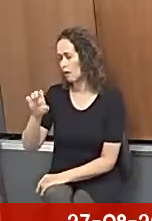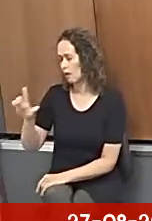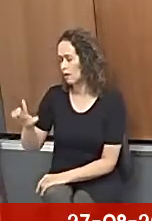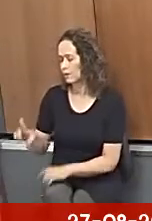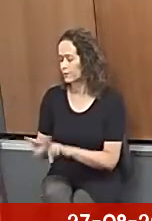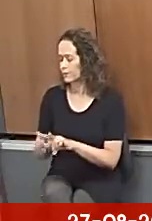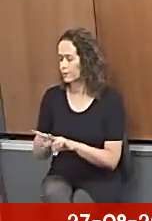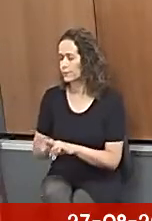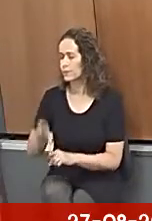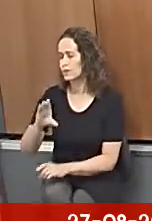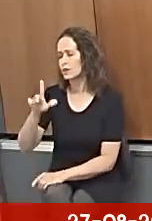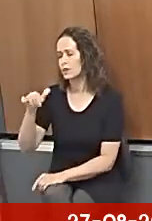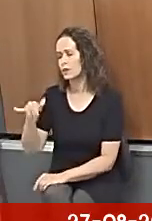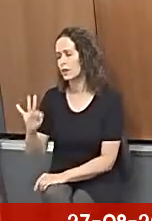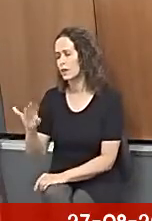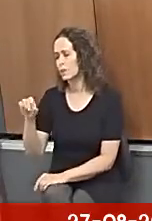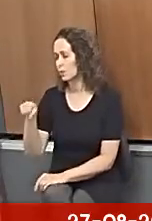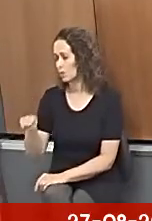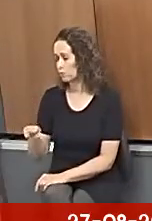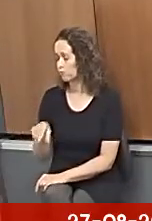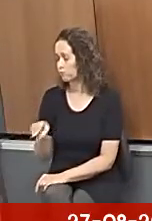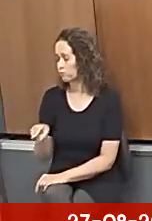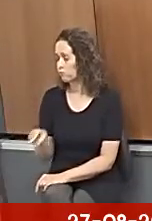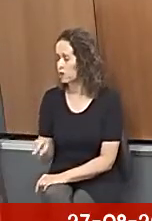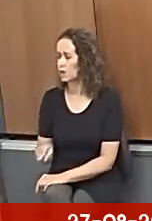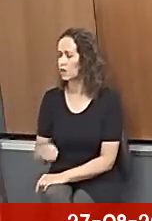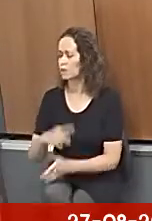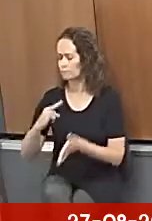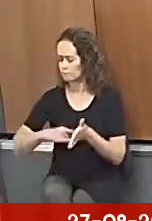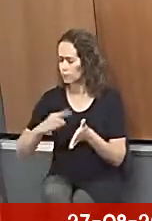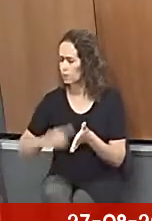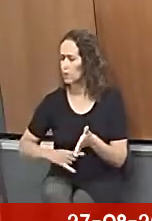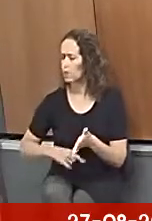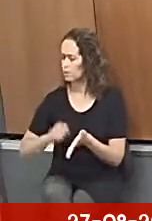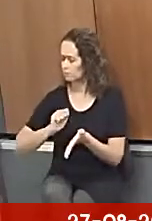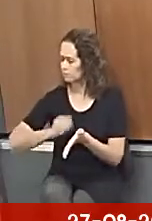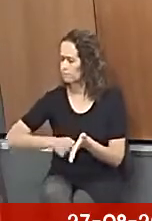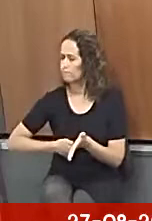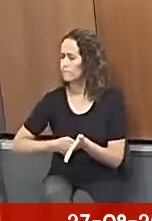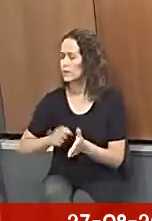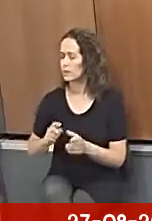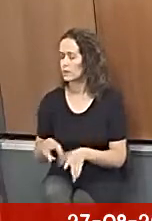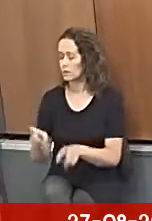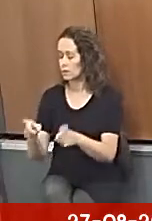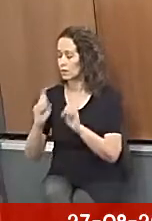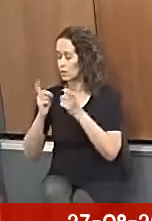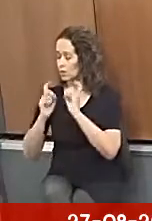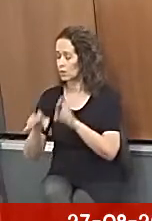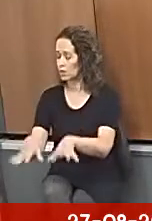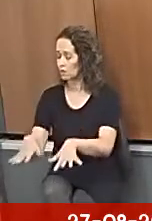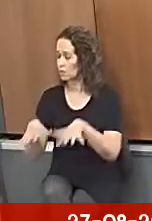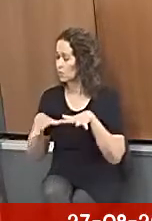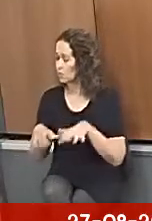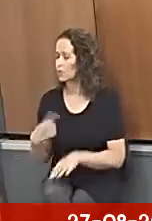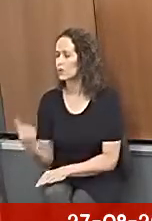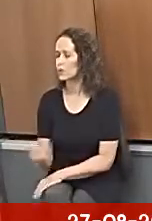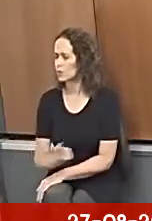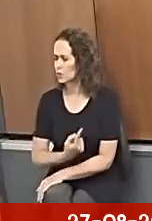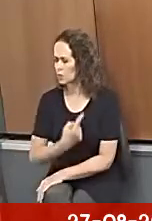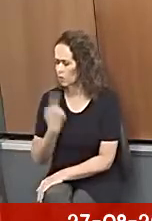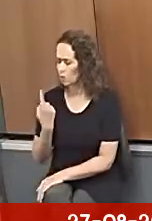autor dessa data do requerimento para essa audiência pública nós vamos até às últimas consequências